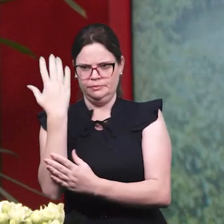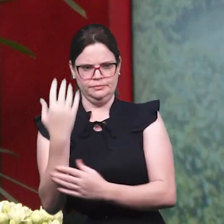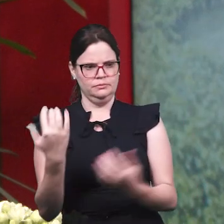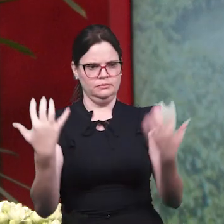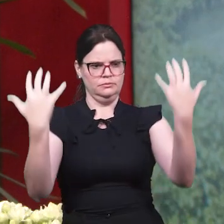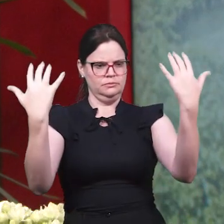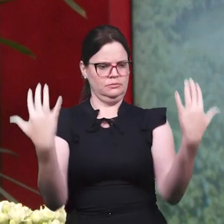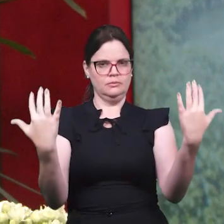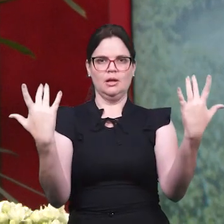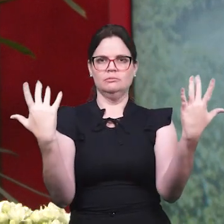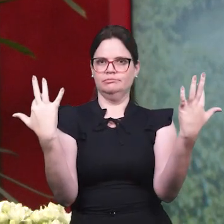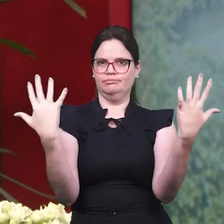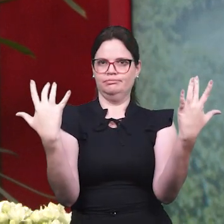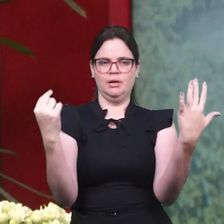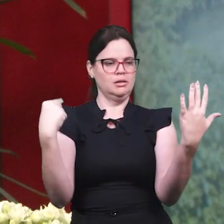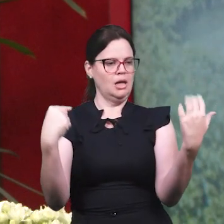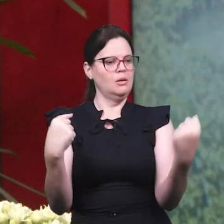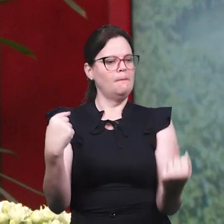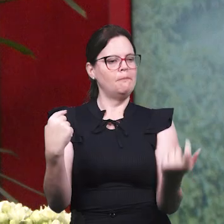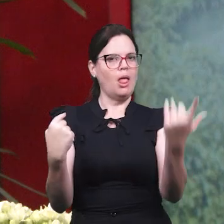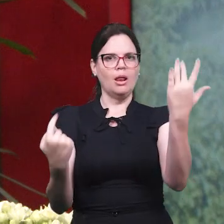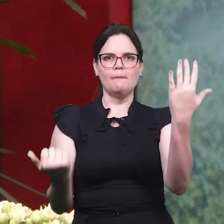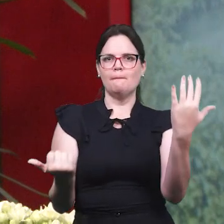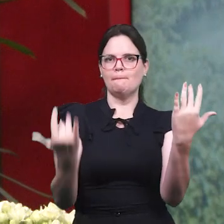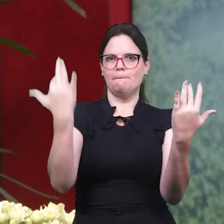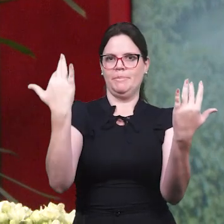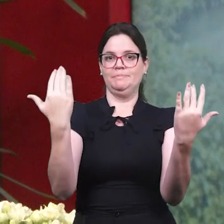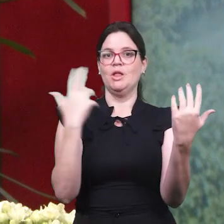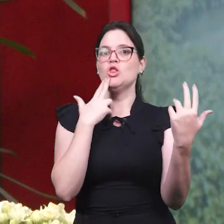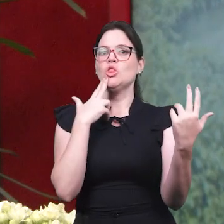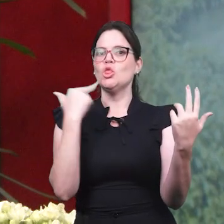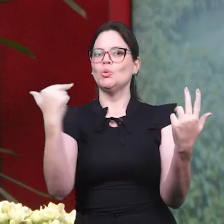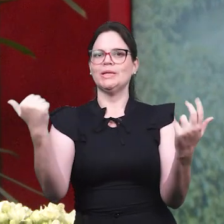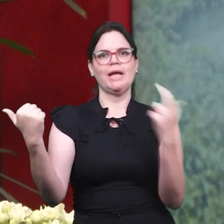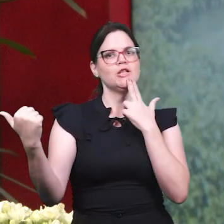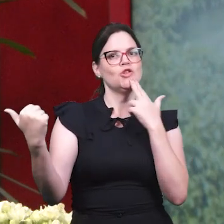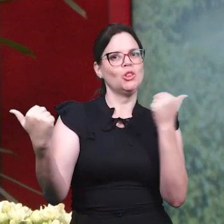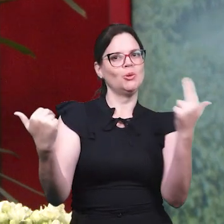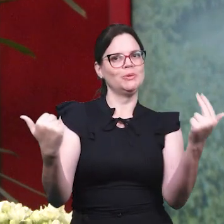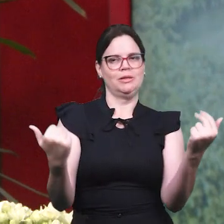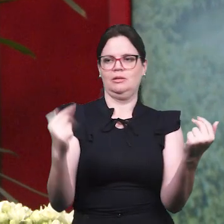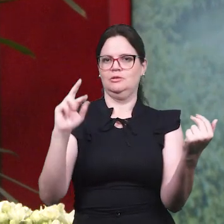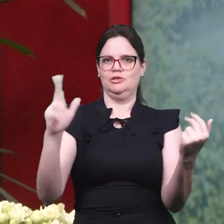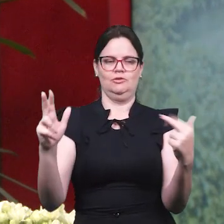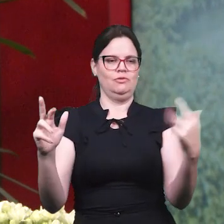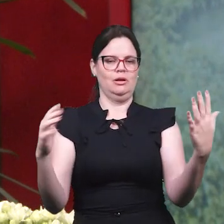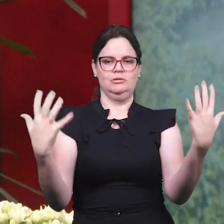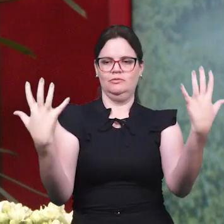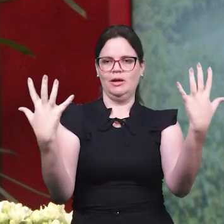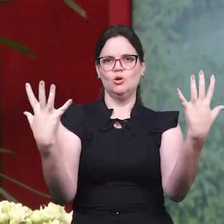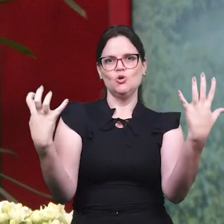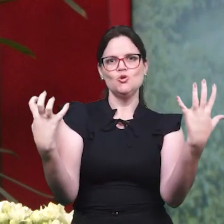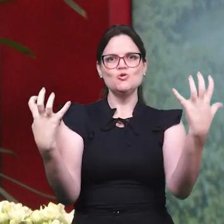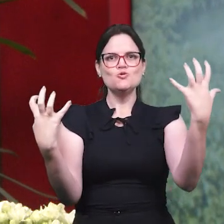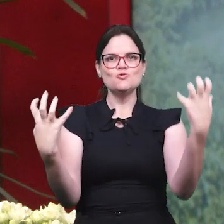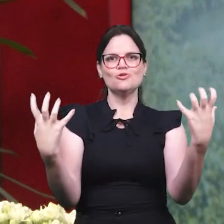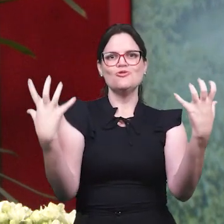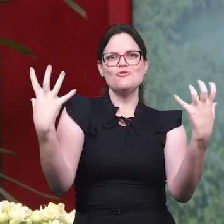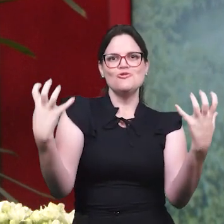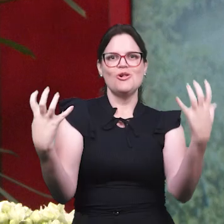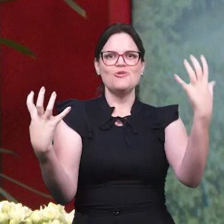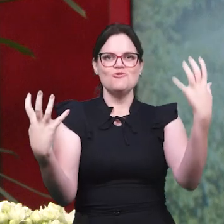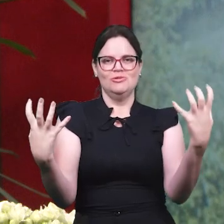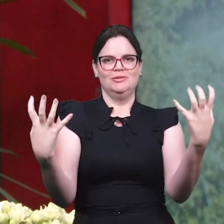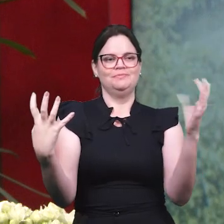de nutrientes pela planta. A planta, ela no seu desenvolvimento, ela vai consumir ali nitrogênio, fósforo, potássio e